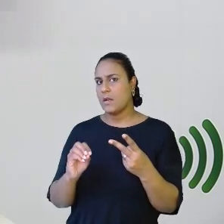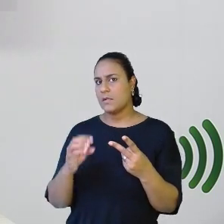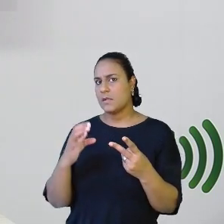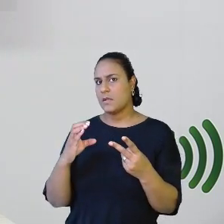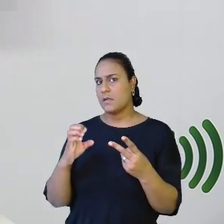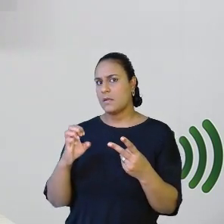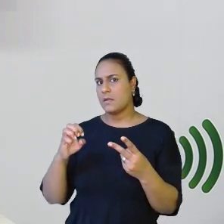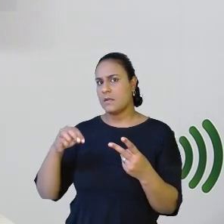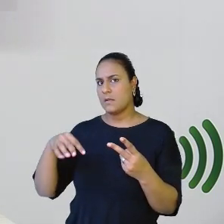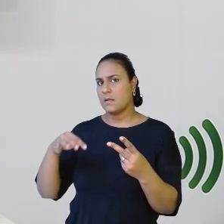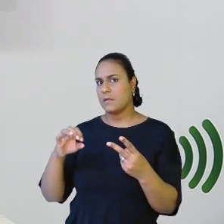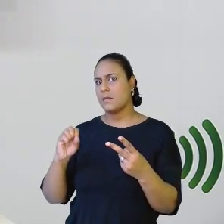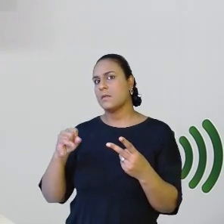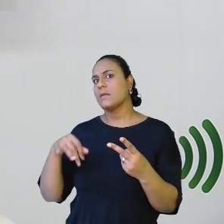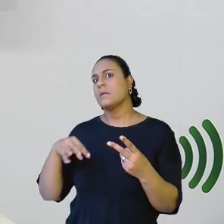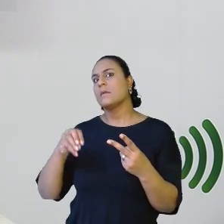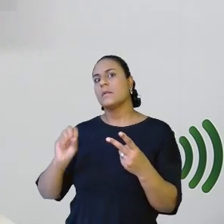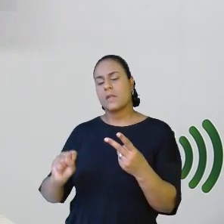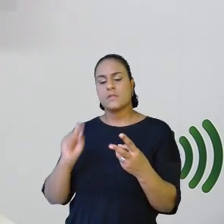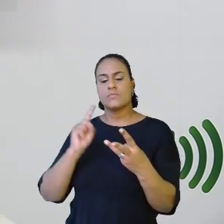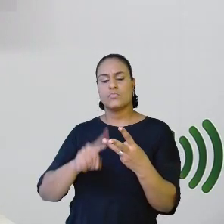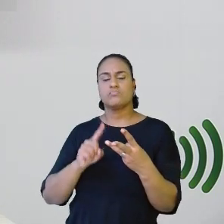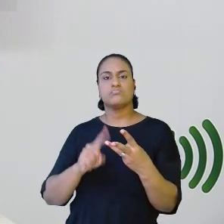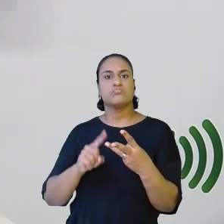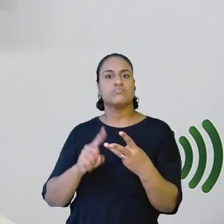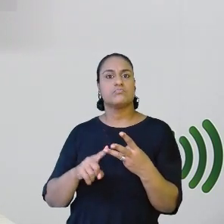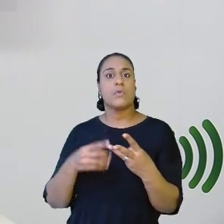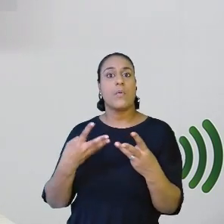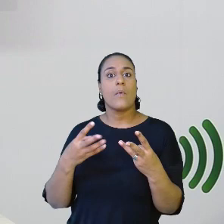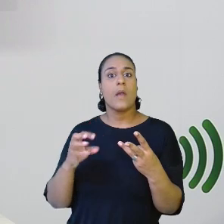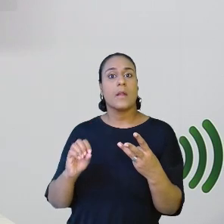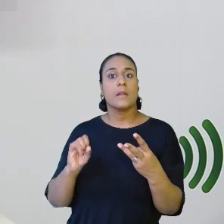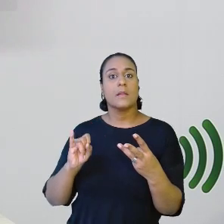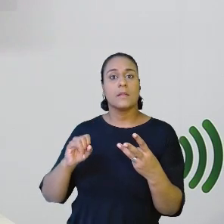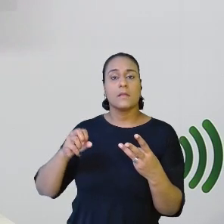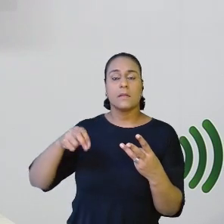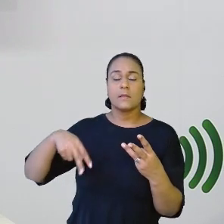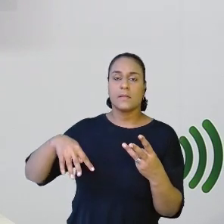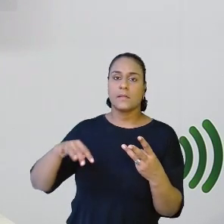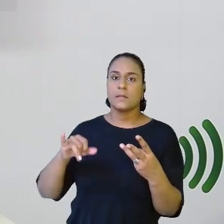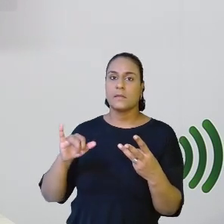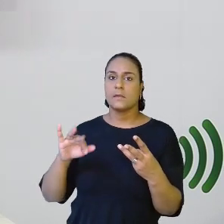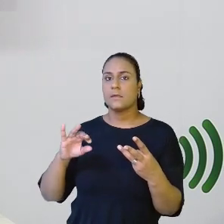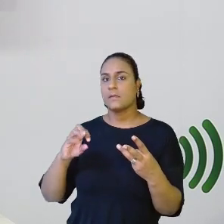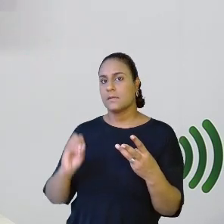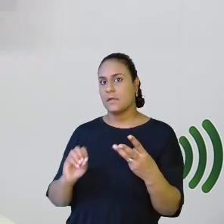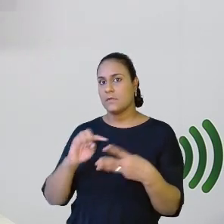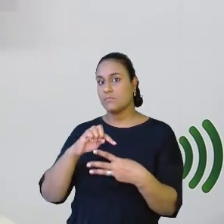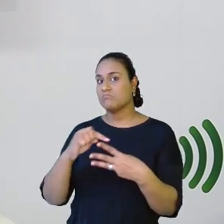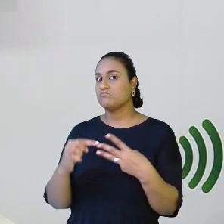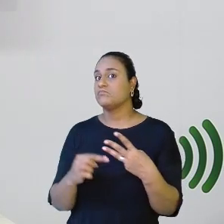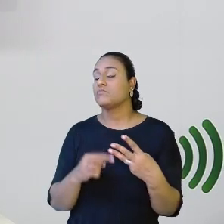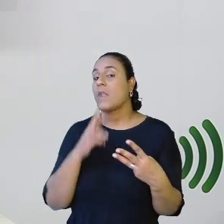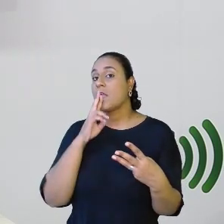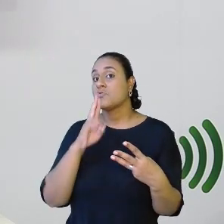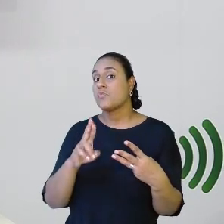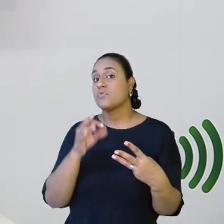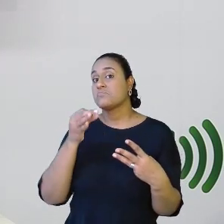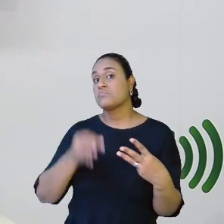Ela pegou tudo inteiro? Será? E aí, o que é que vocês me dizem? Qual é a resposta? Vamos